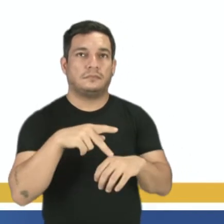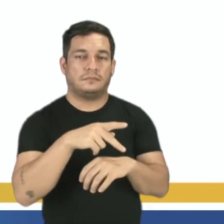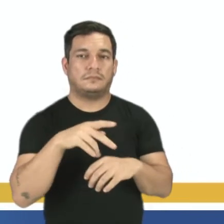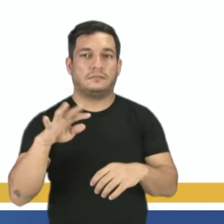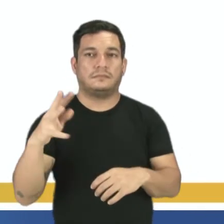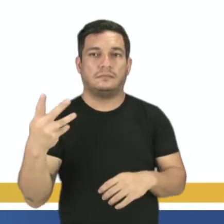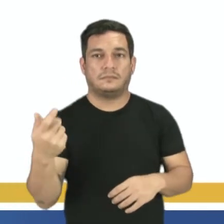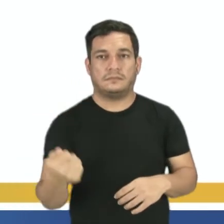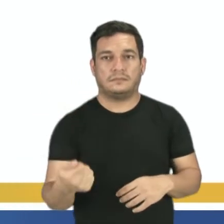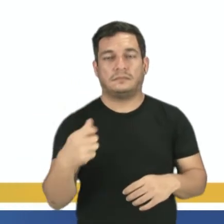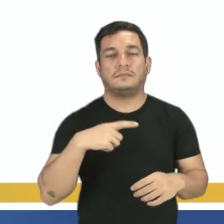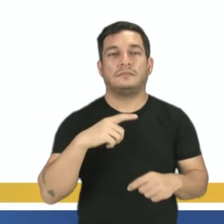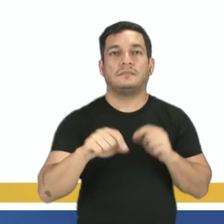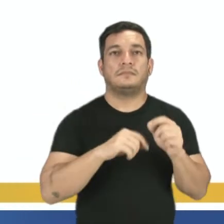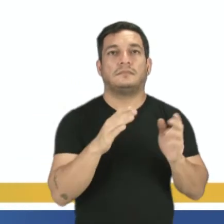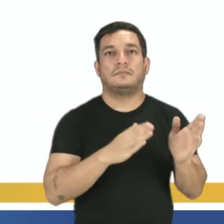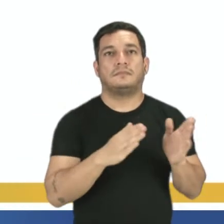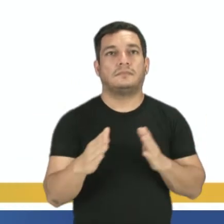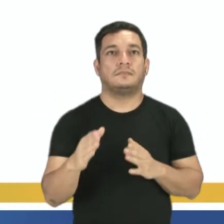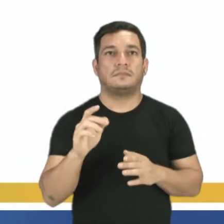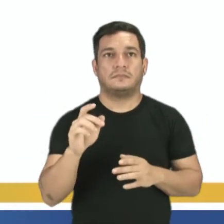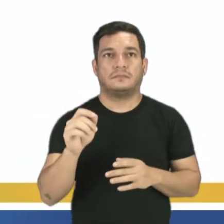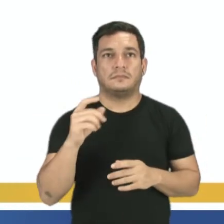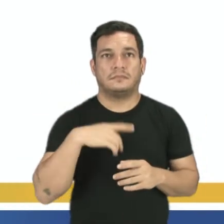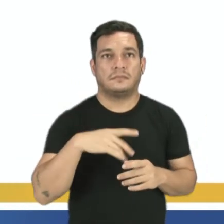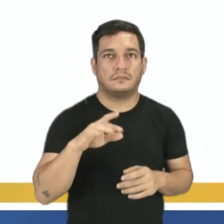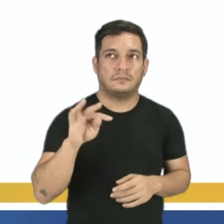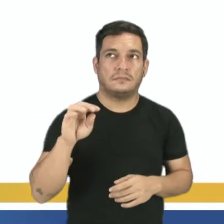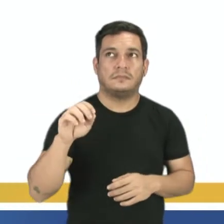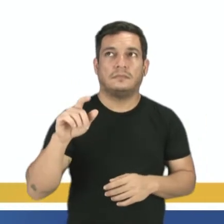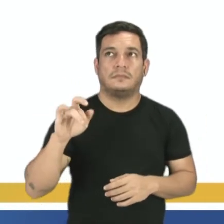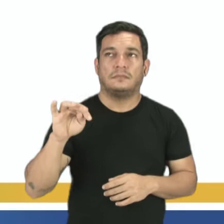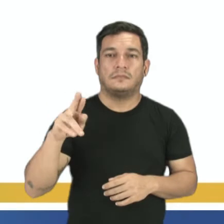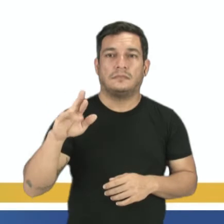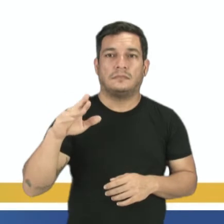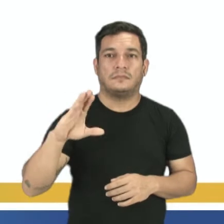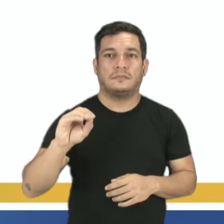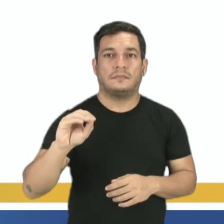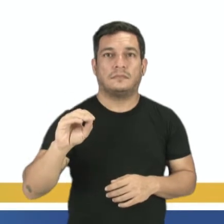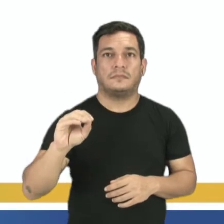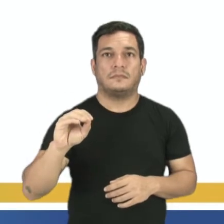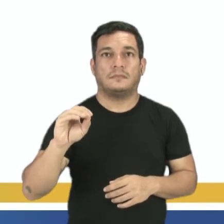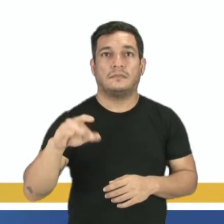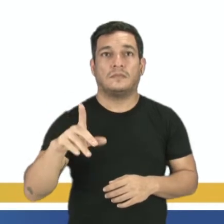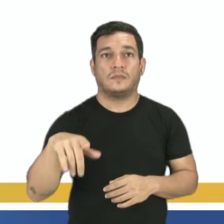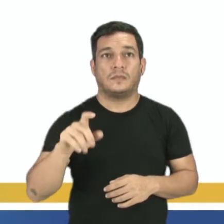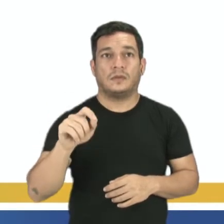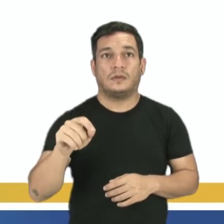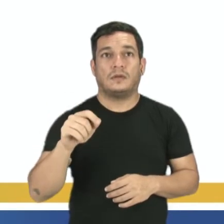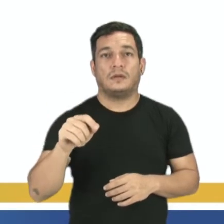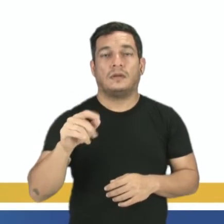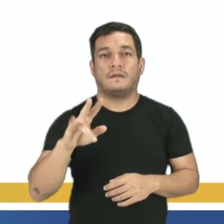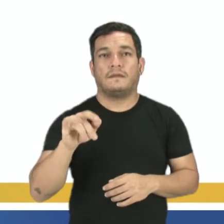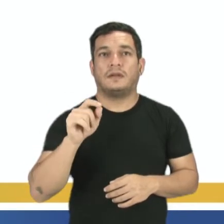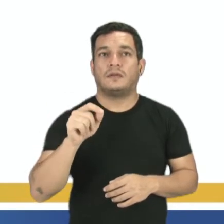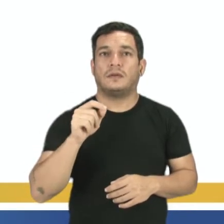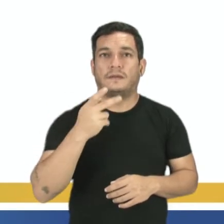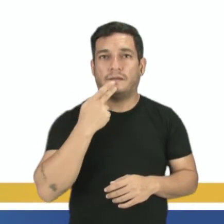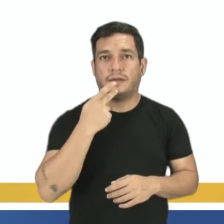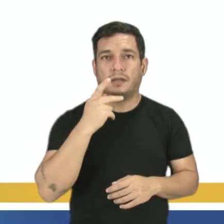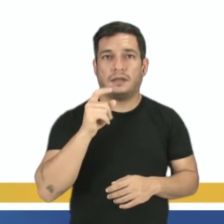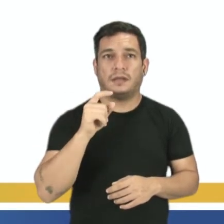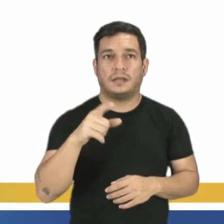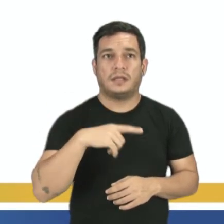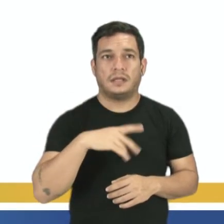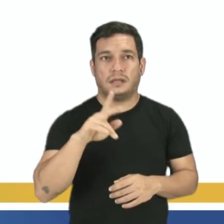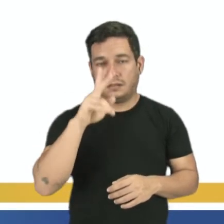país da África, passou também por um sistema totalitário, tá? E aí ele vai dizer, a Guiné